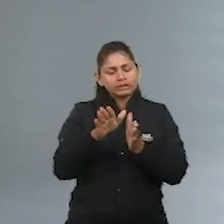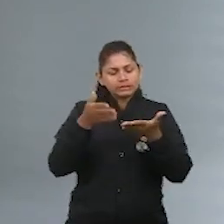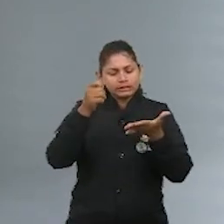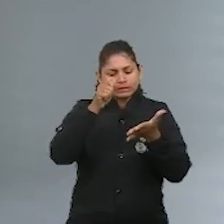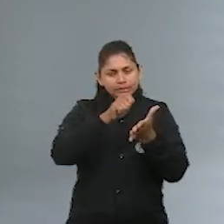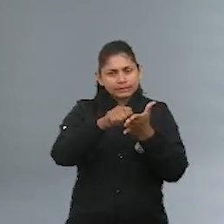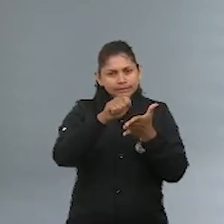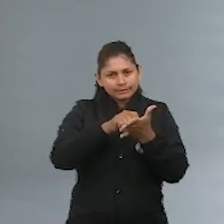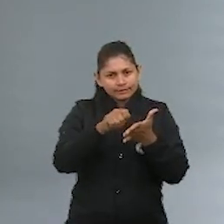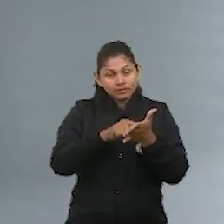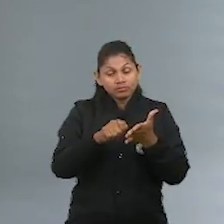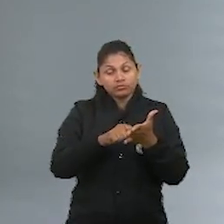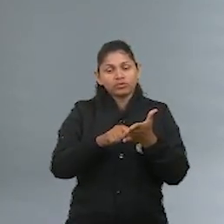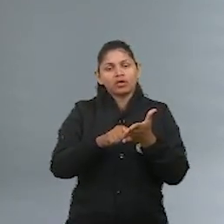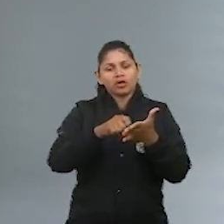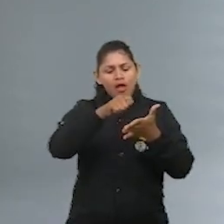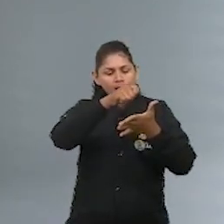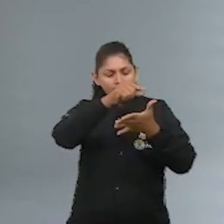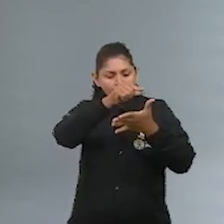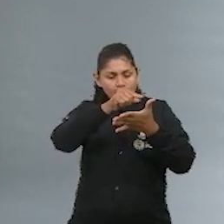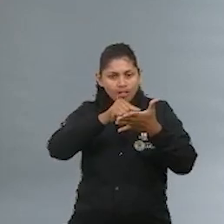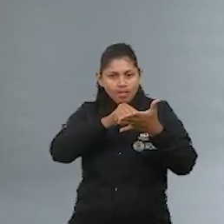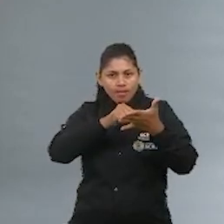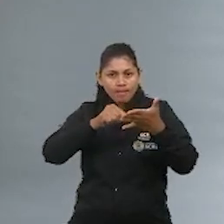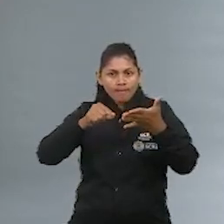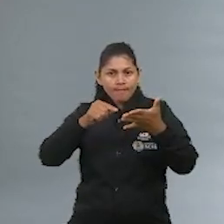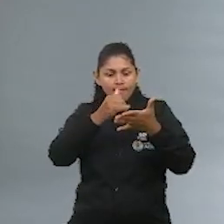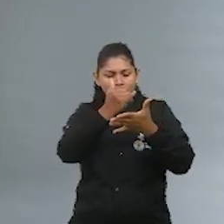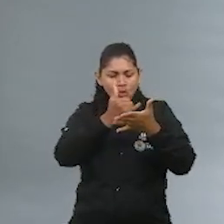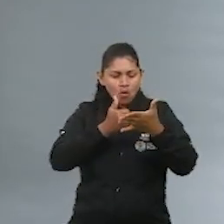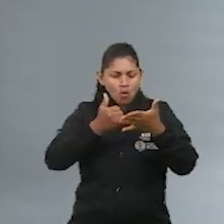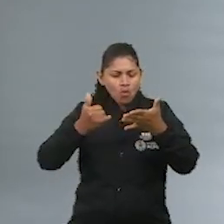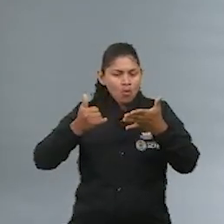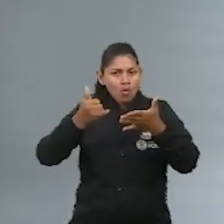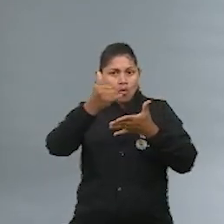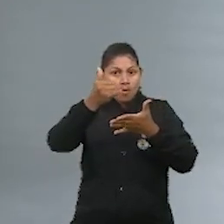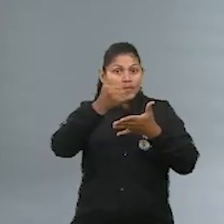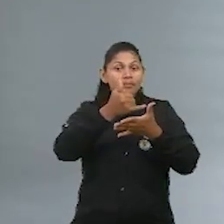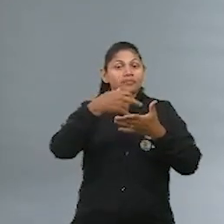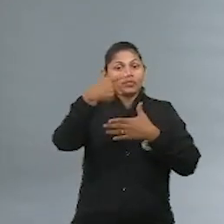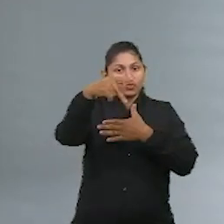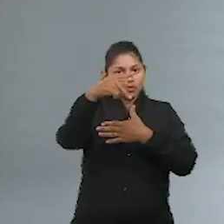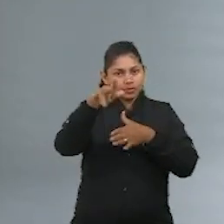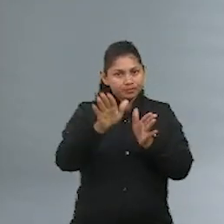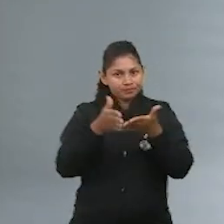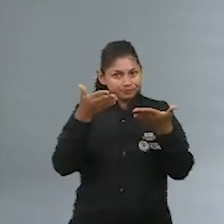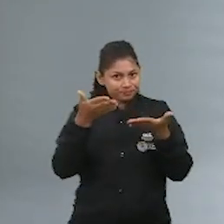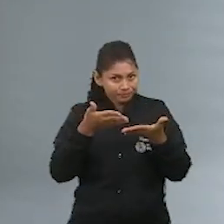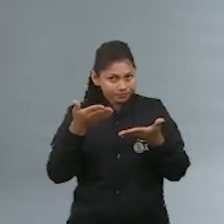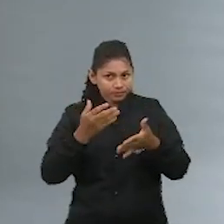fazer também aí, tá? Para você exercitar. Aí nós temos 2 leis nas leis de